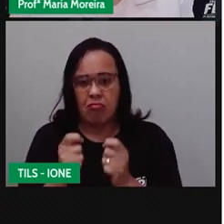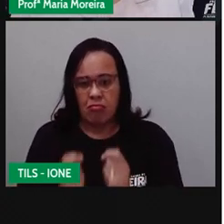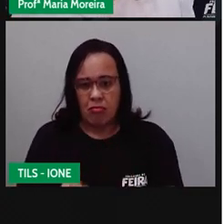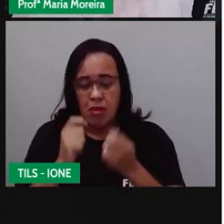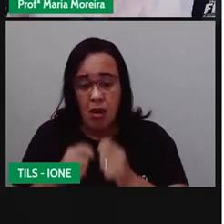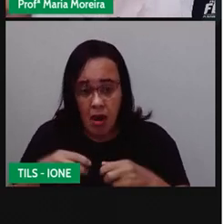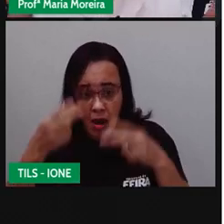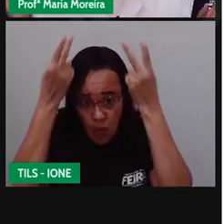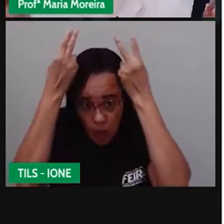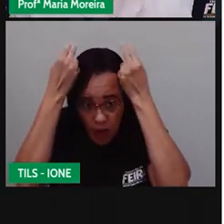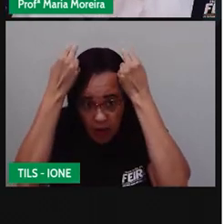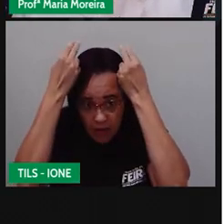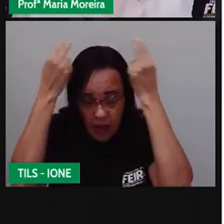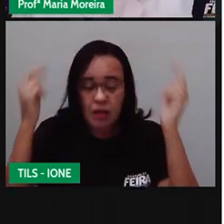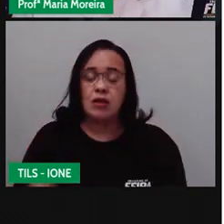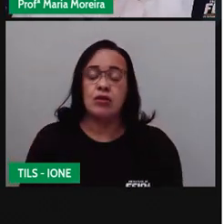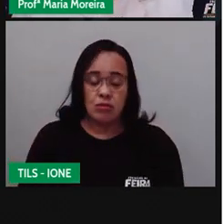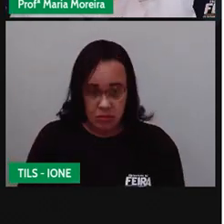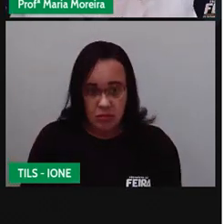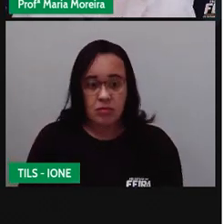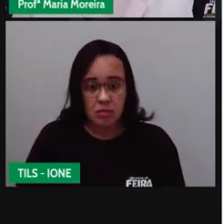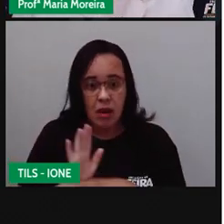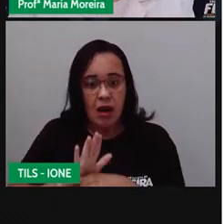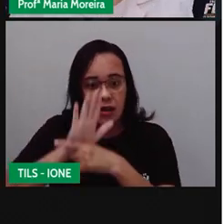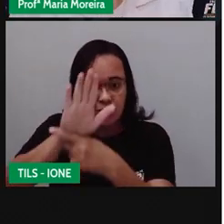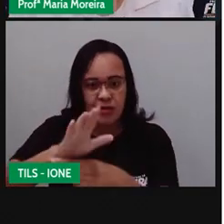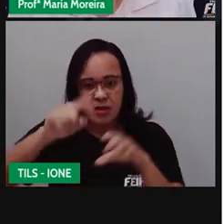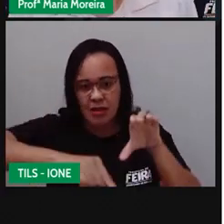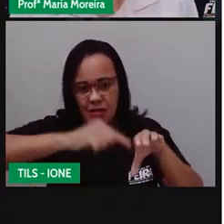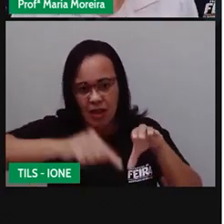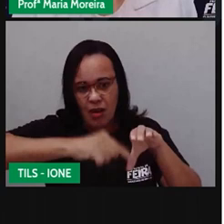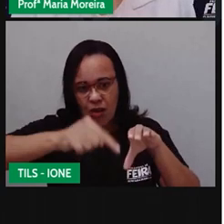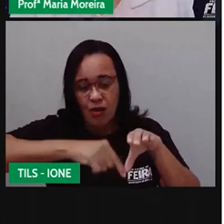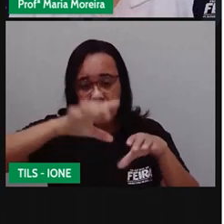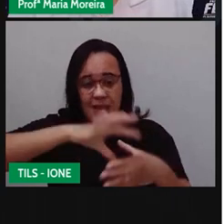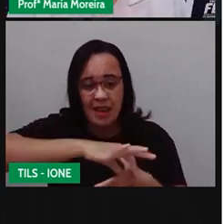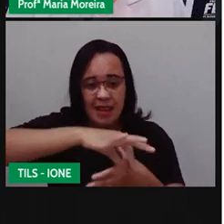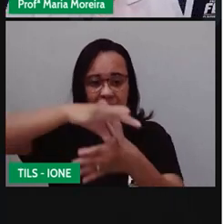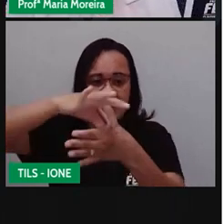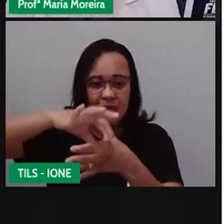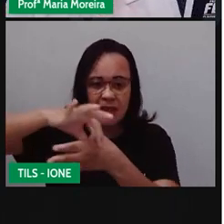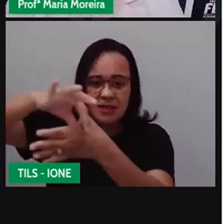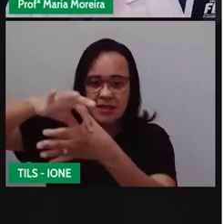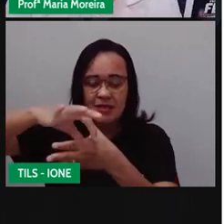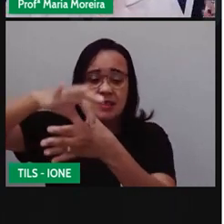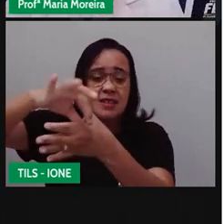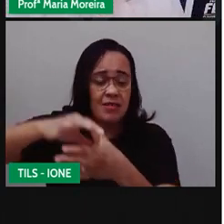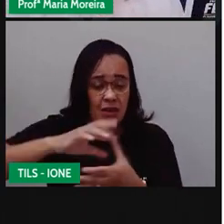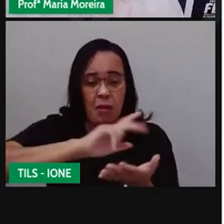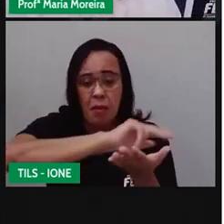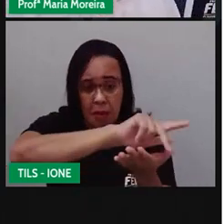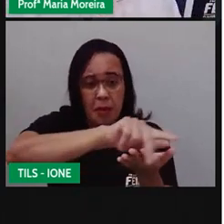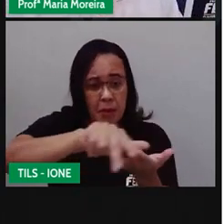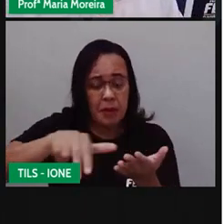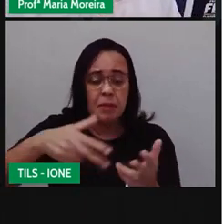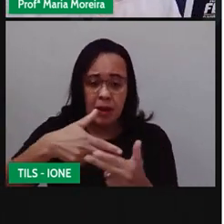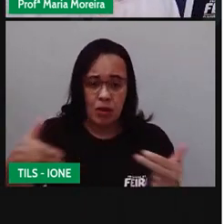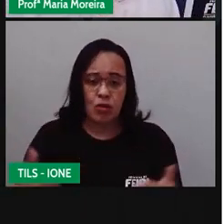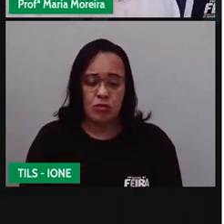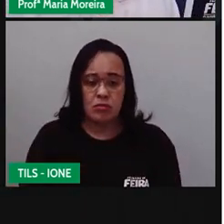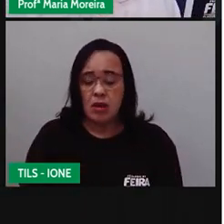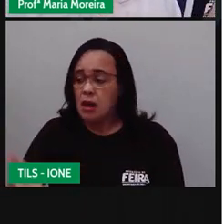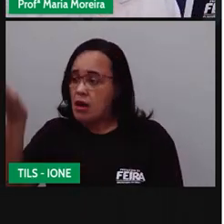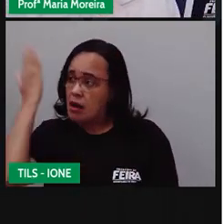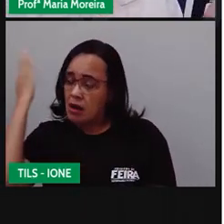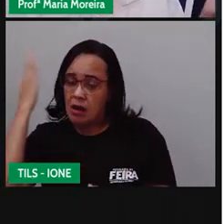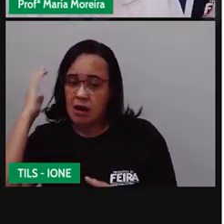né, os primeiros meios de transporte terrestre. Porque antes deles vieram o trinó, mas o trinó era puxado por